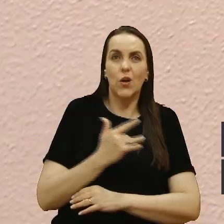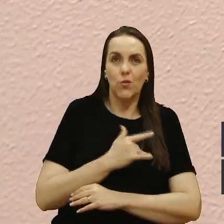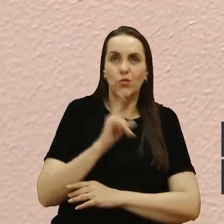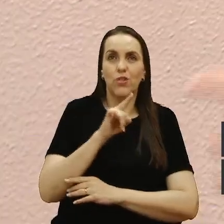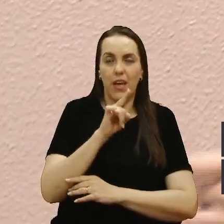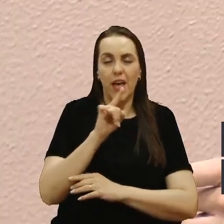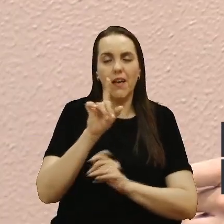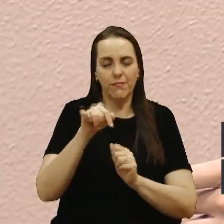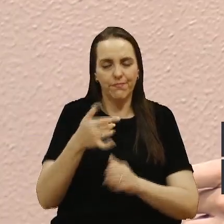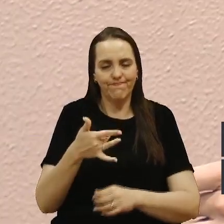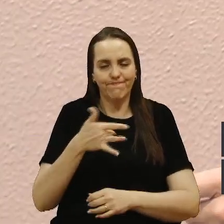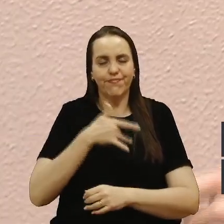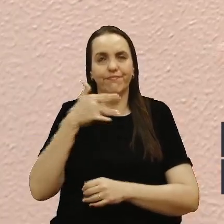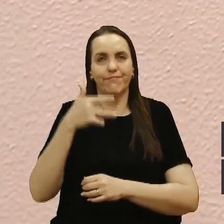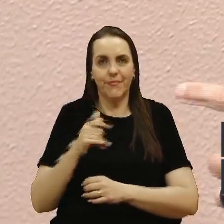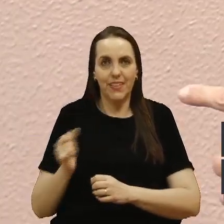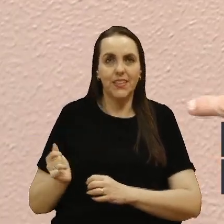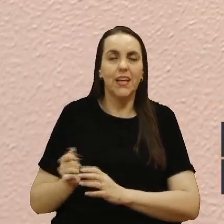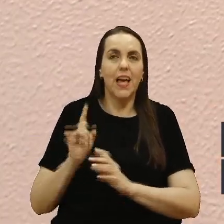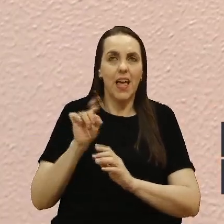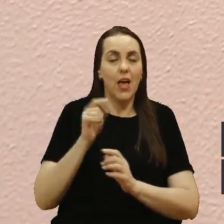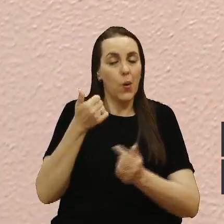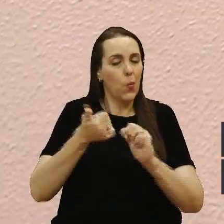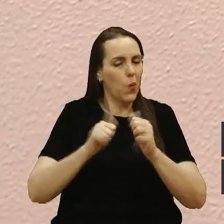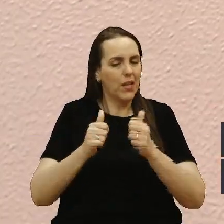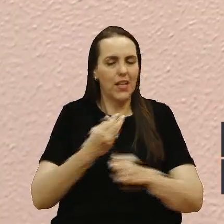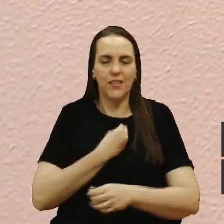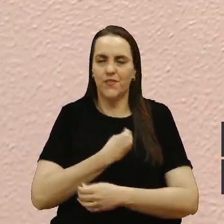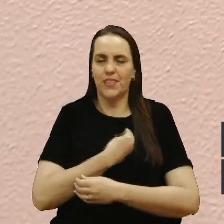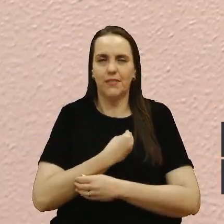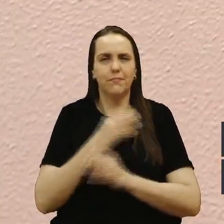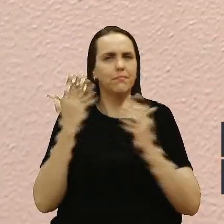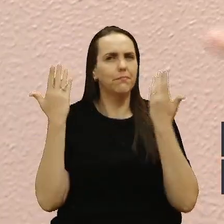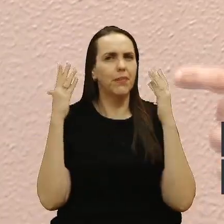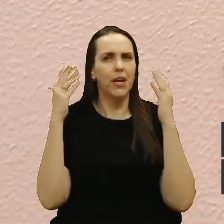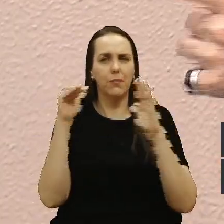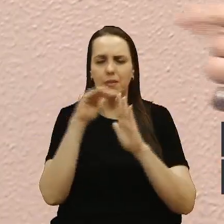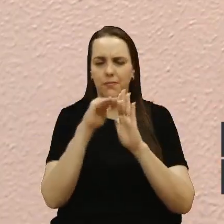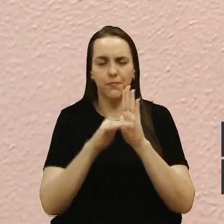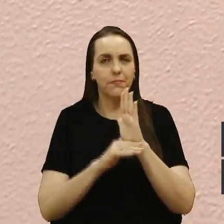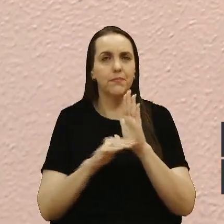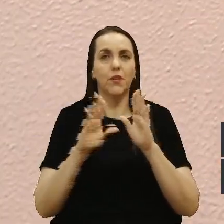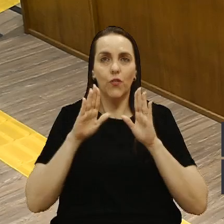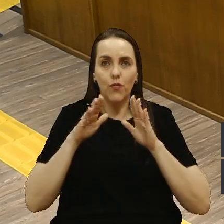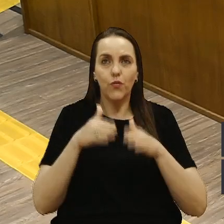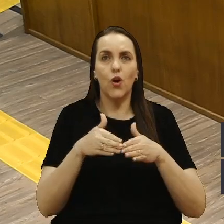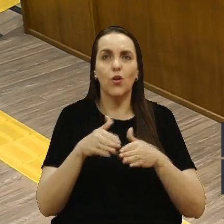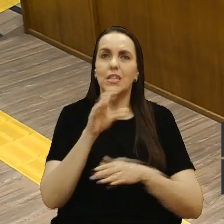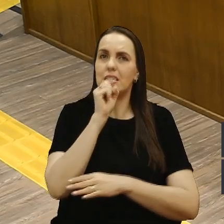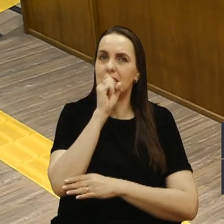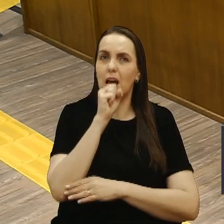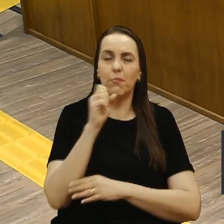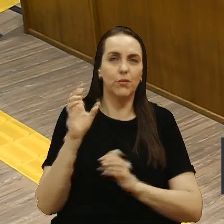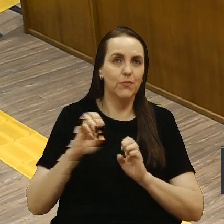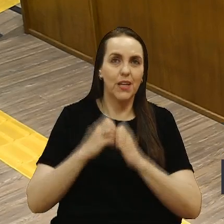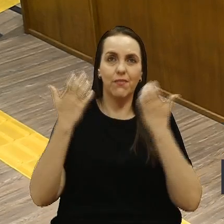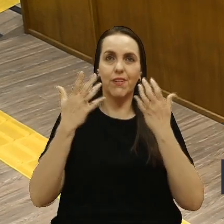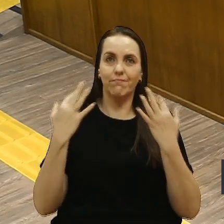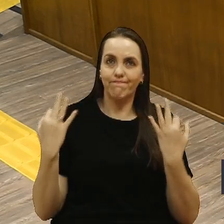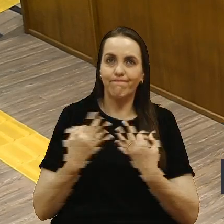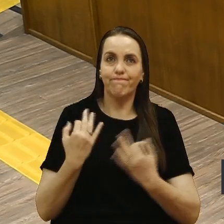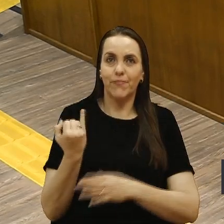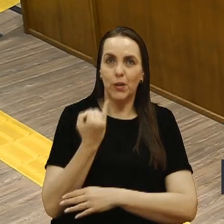mim, e saúde é qualidade de vida. Parabéns pela pauta, por todo esse foco, e com certeza sábado será um grande evento aqui